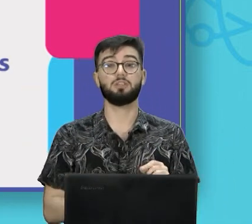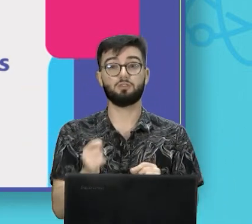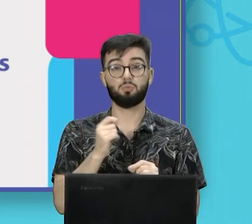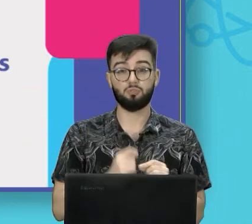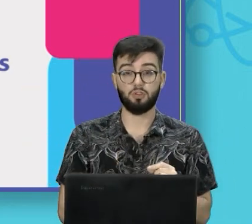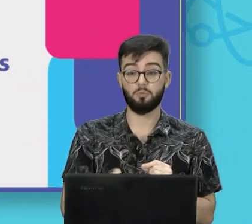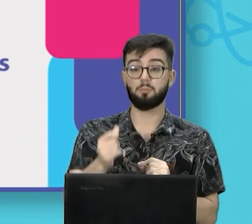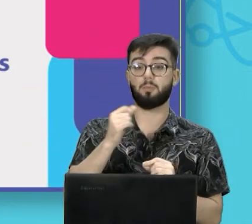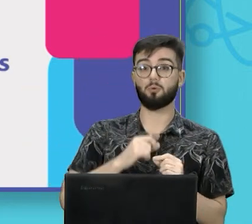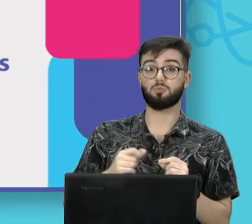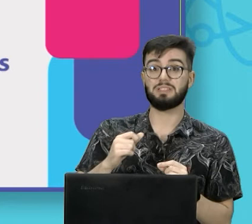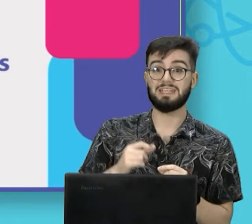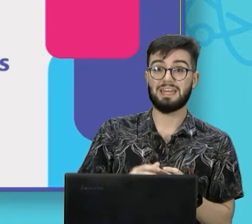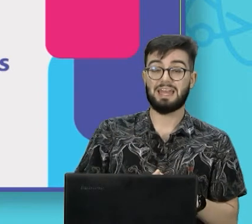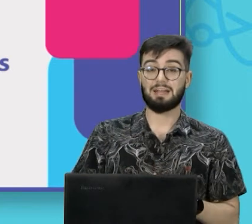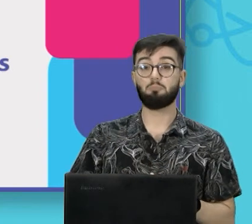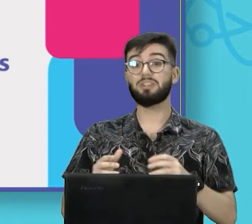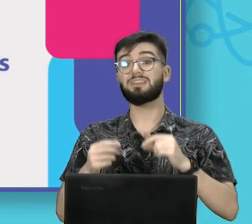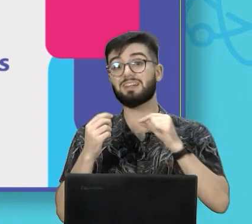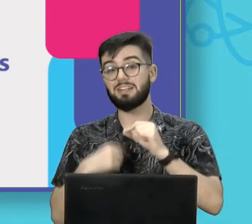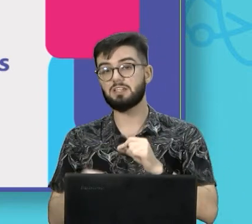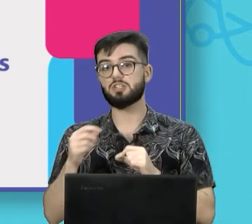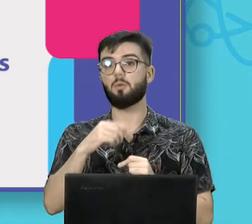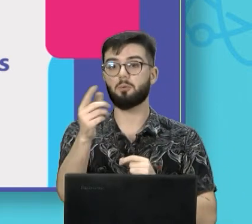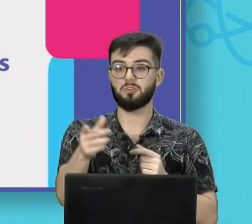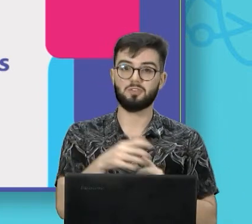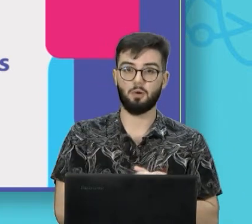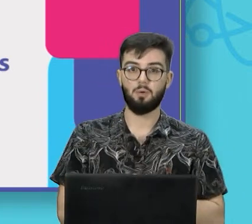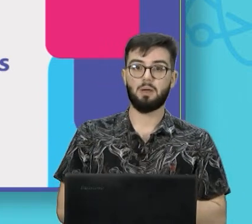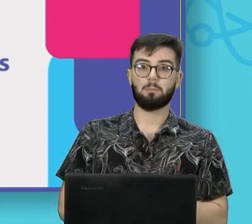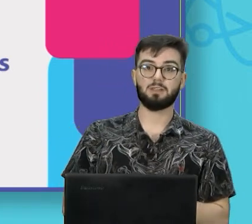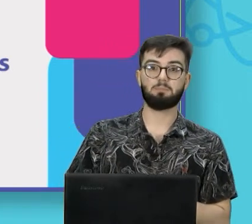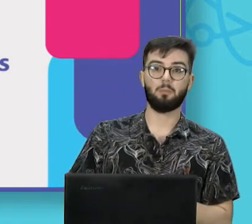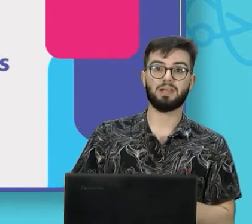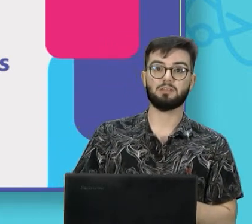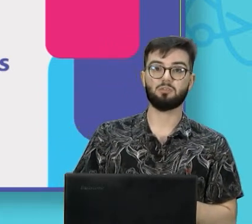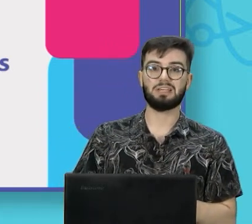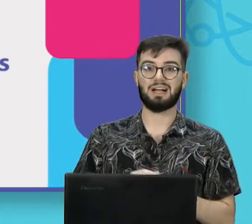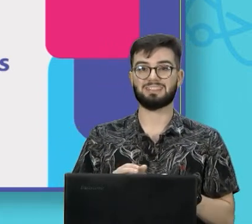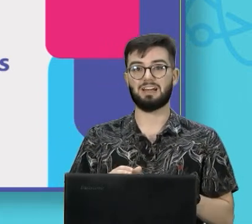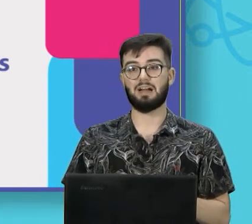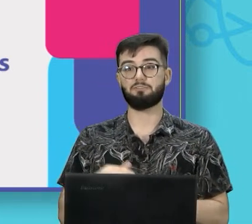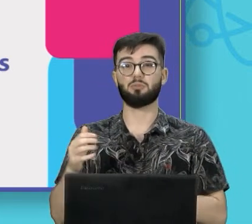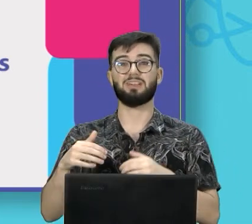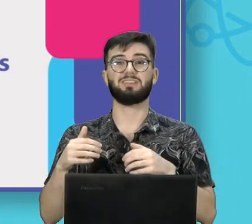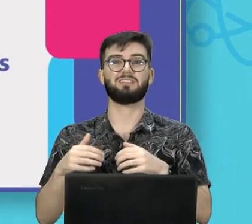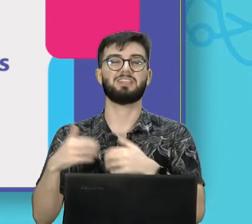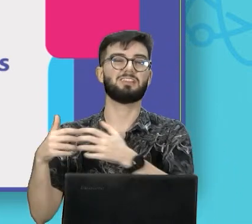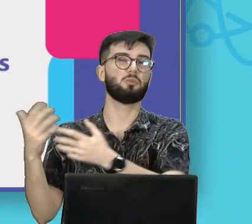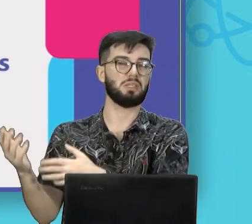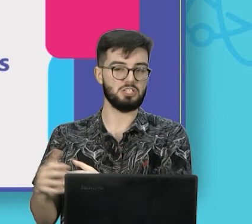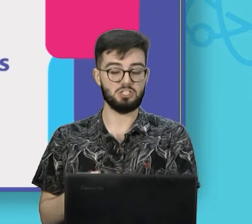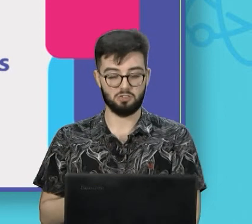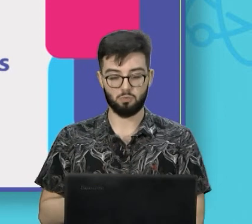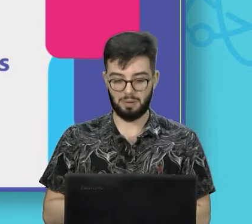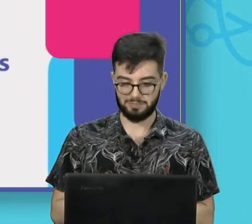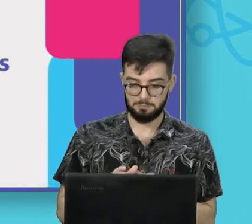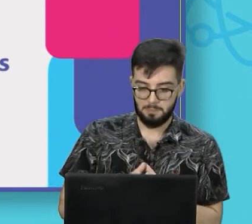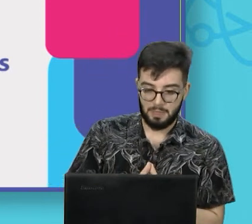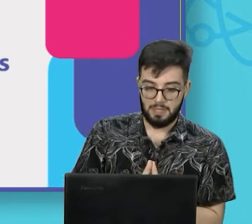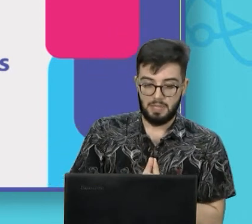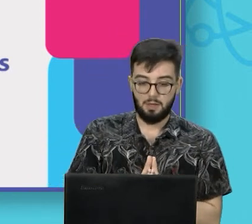moderador vai ser um ponto de discussão um ponto de muitas críticas da oposição principalmente dos ligados a as ideias iluministas